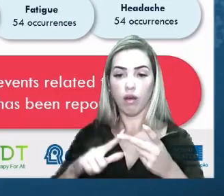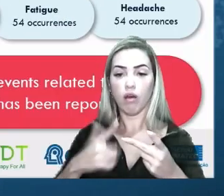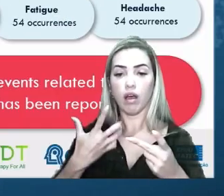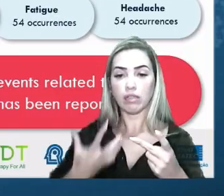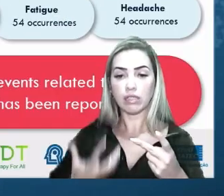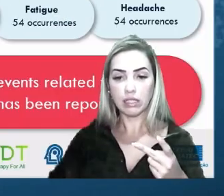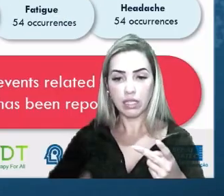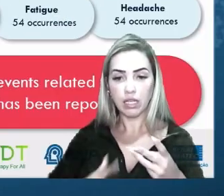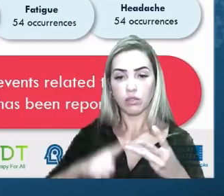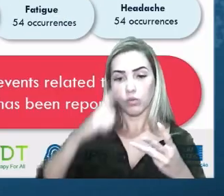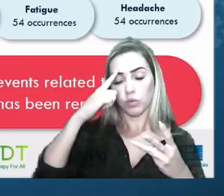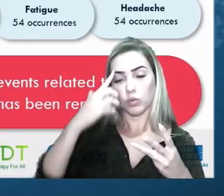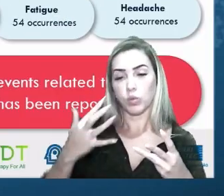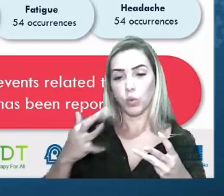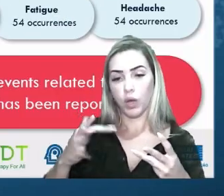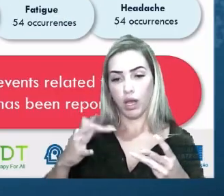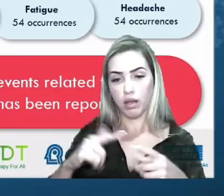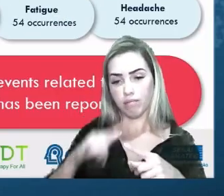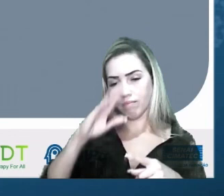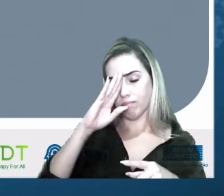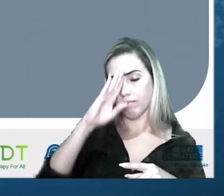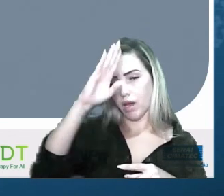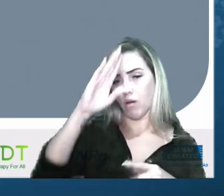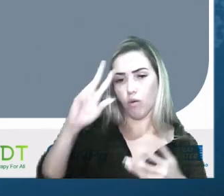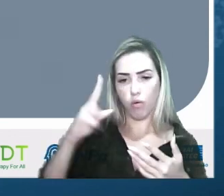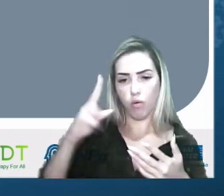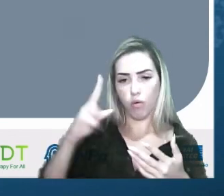de cabeça foram os mais frequentes.